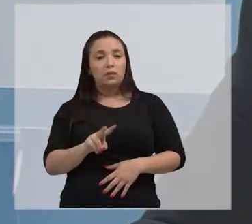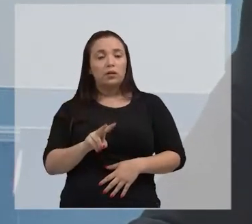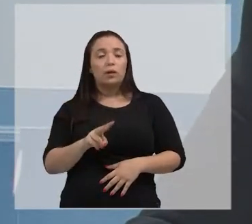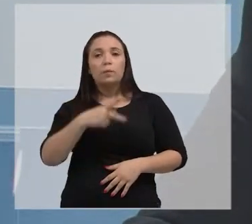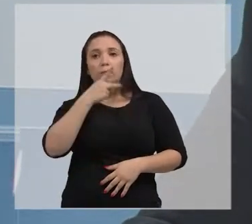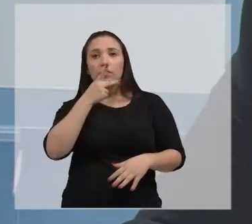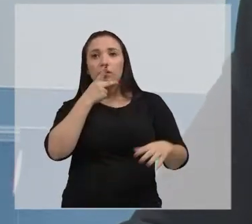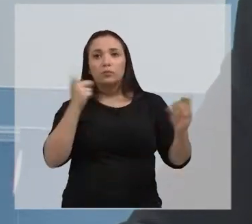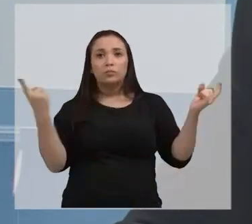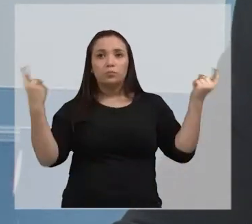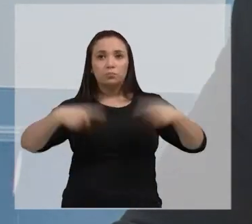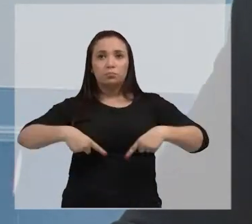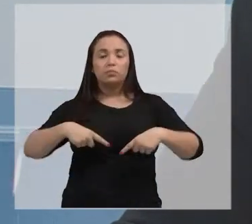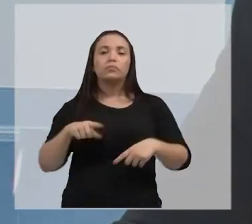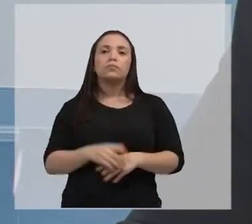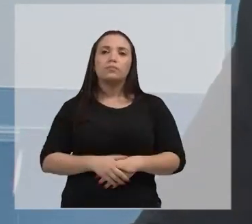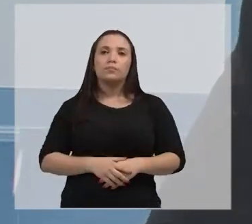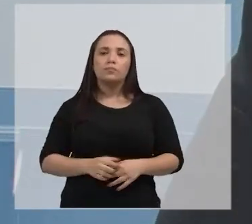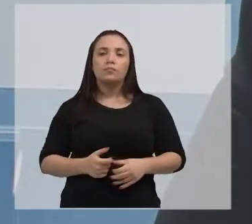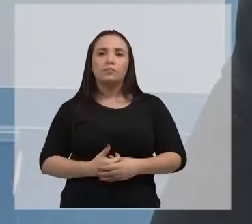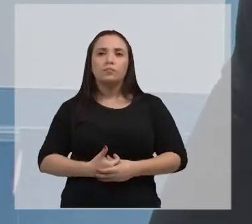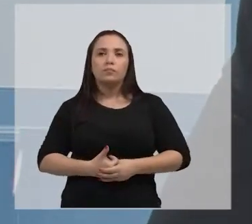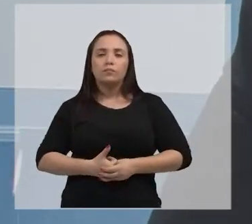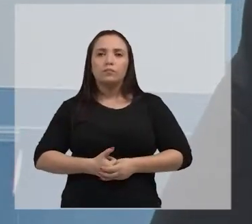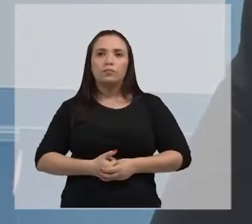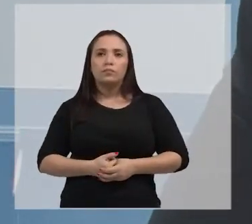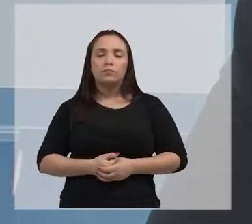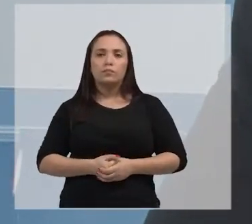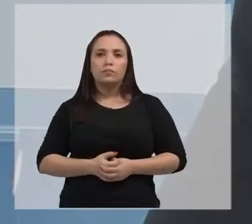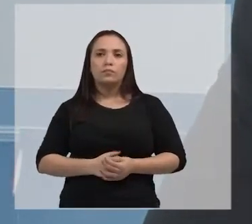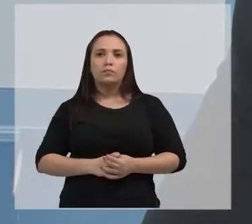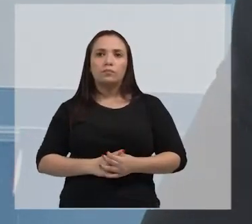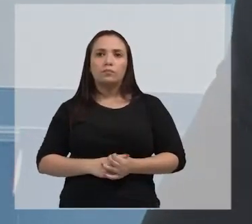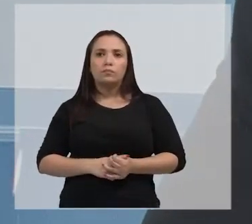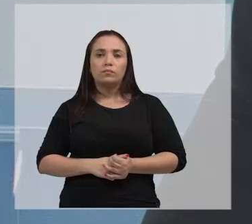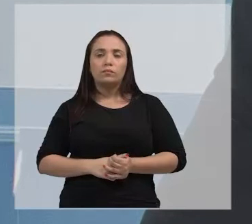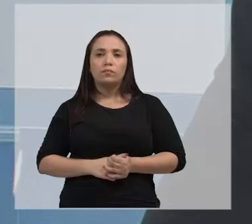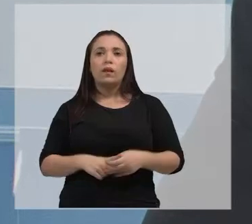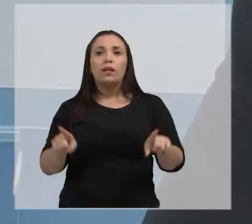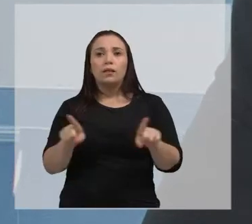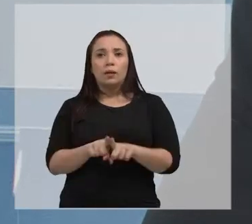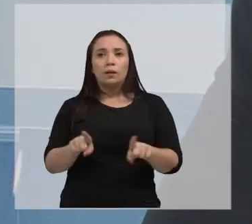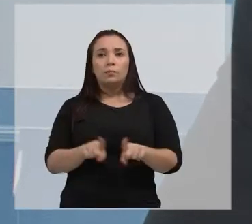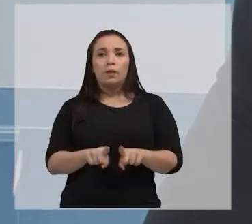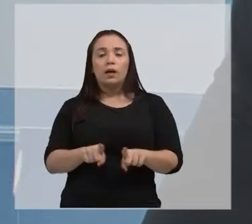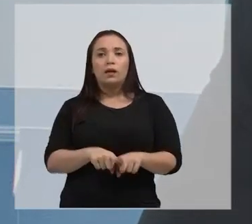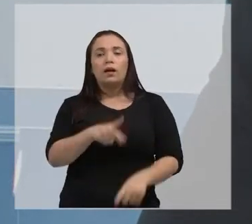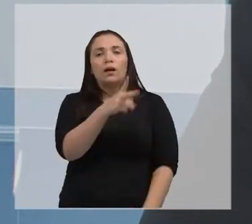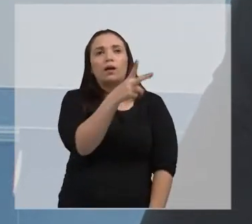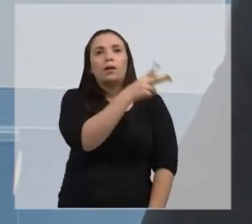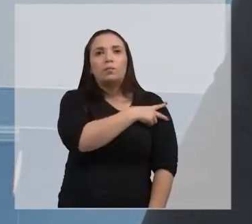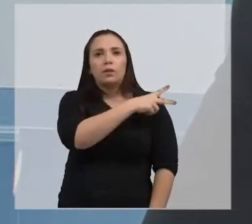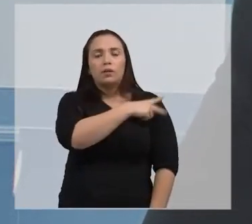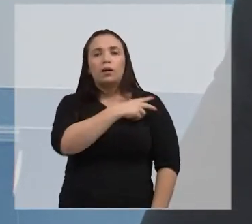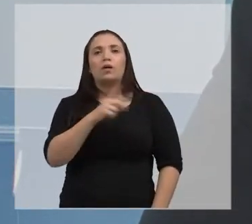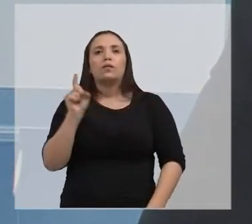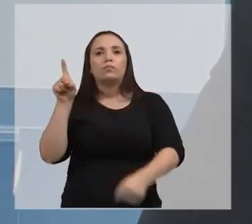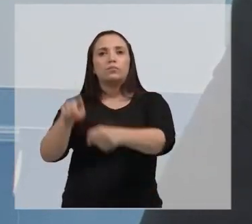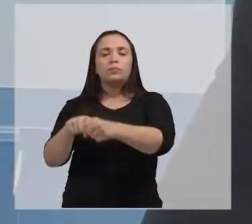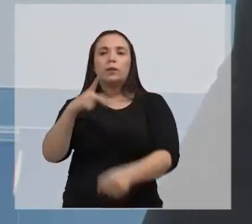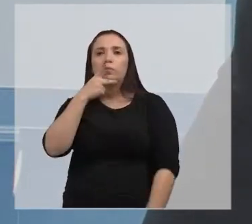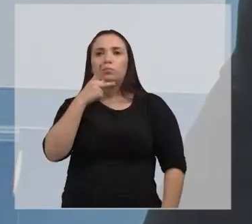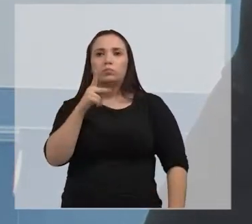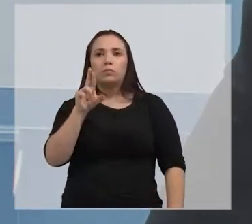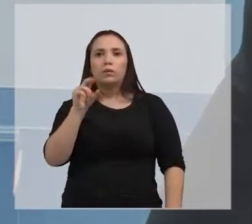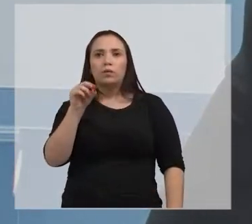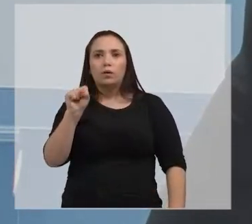das oposições, do crescimento das oposições. Aí você tem 2 partidos que caminham em direção, né? Além também do capitão Wagner, que foi para o PROS, que